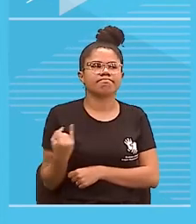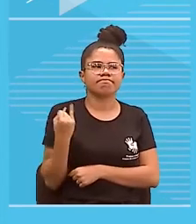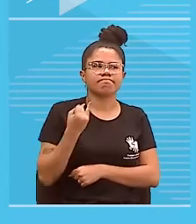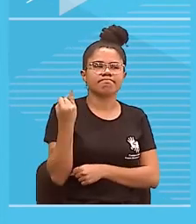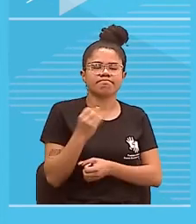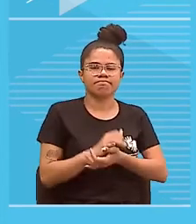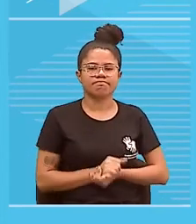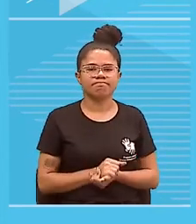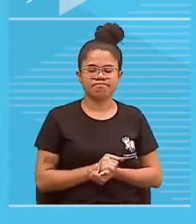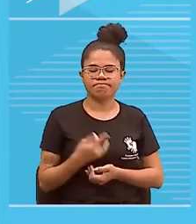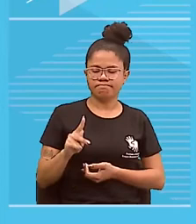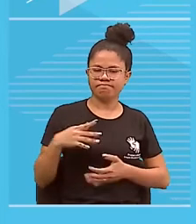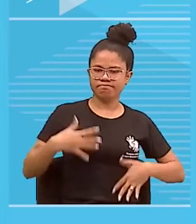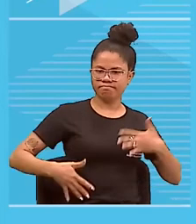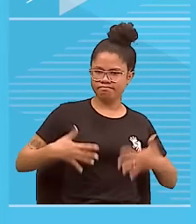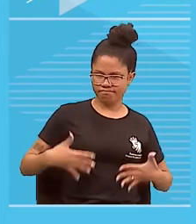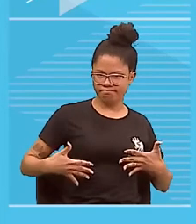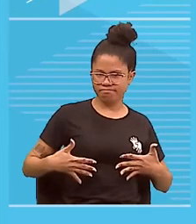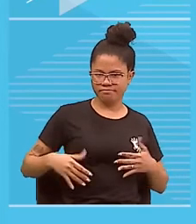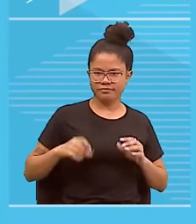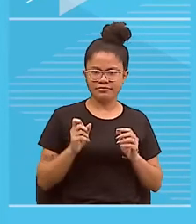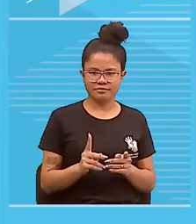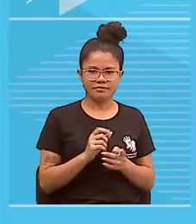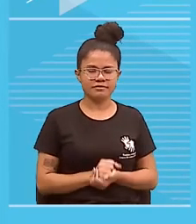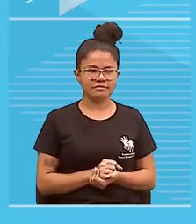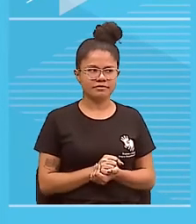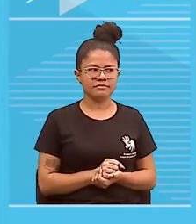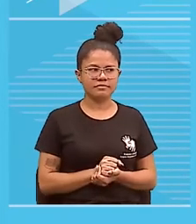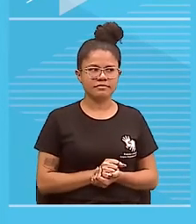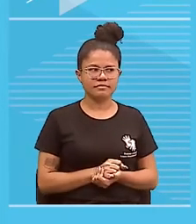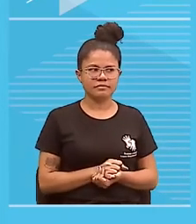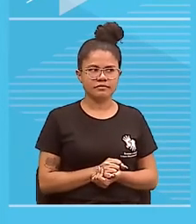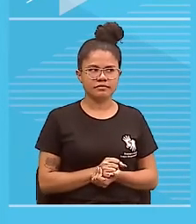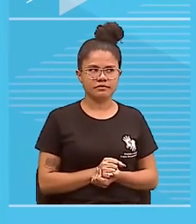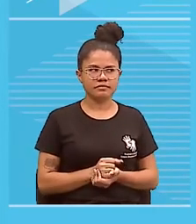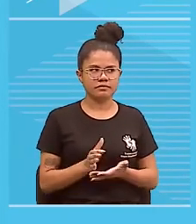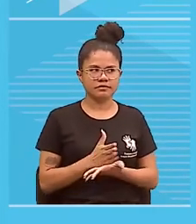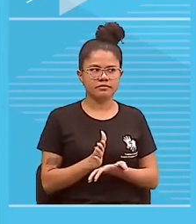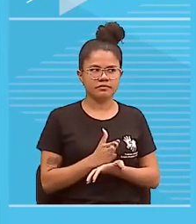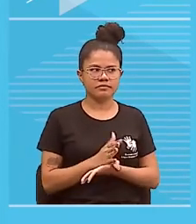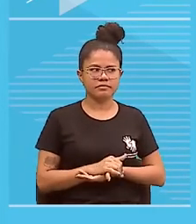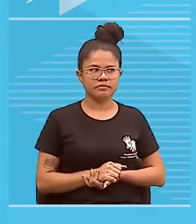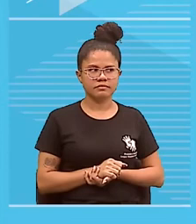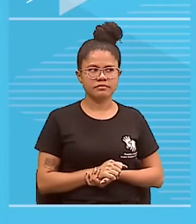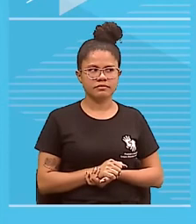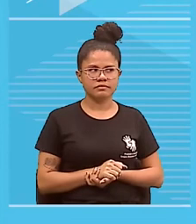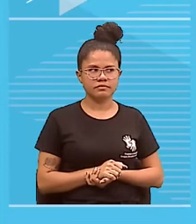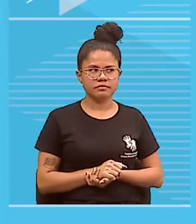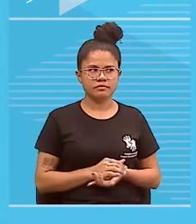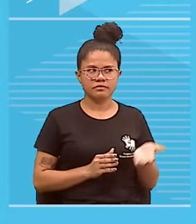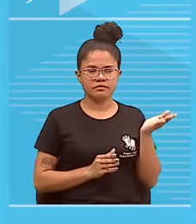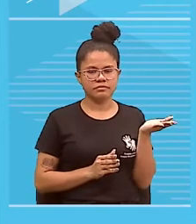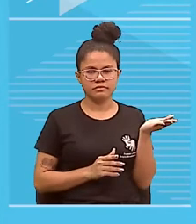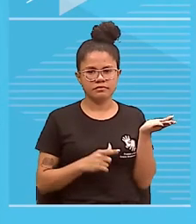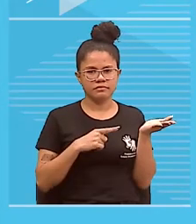faz parte da sua estrutura né e alguns participam lá